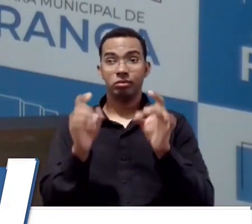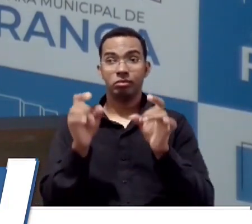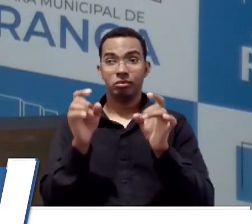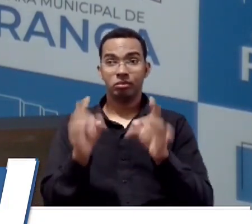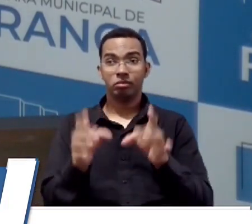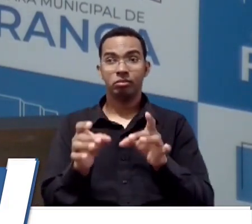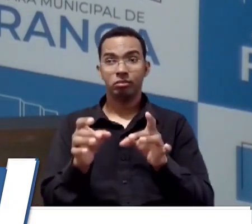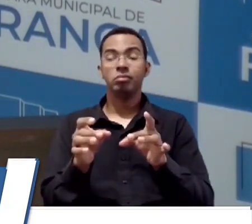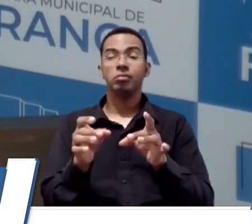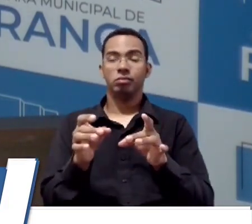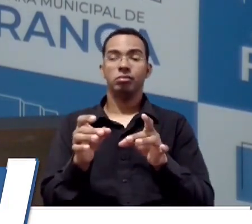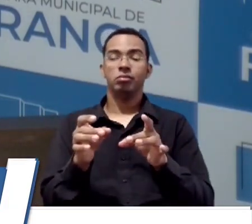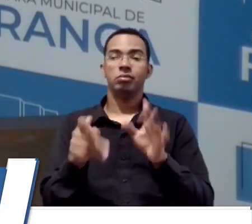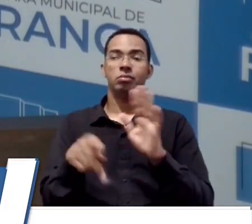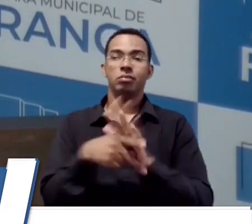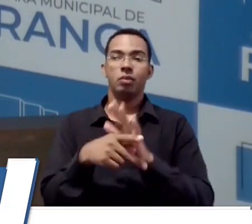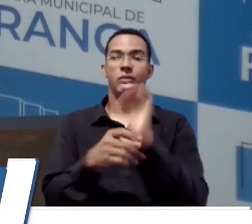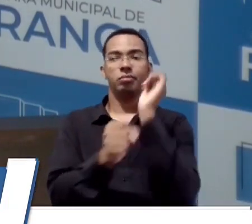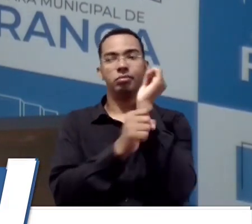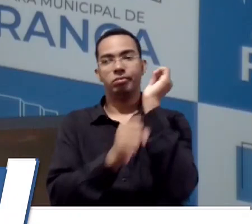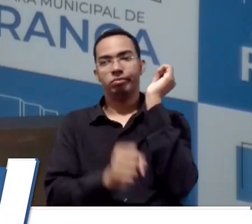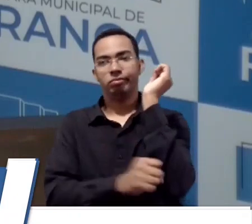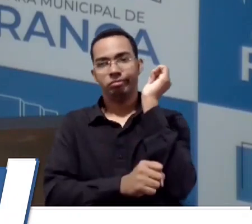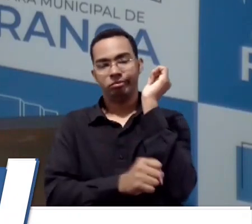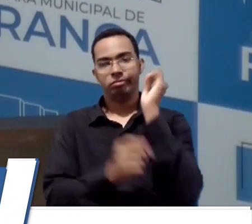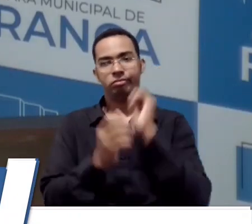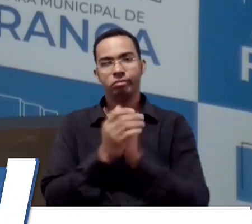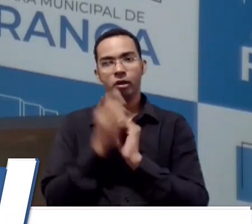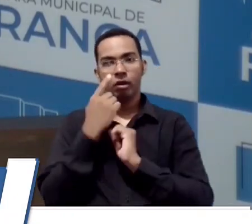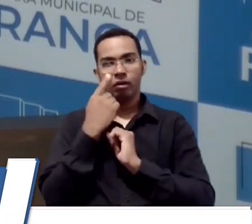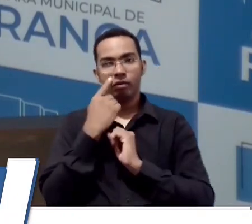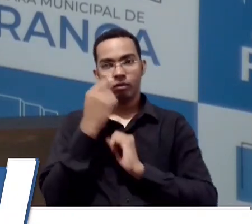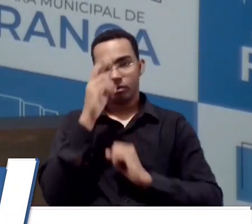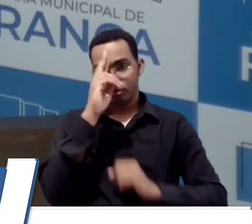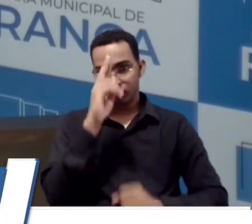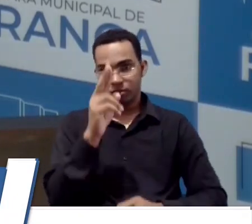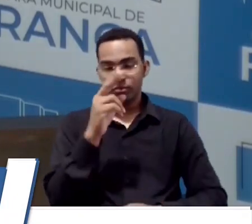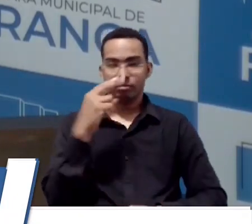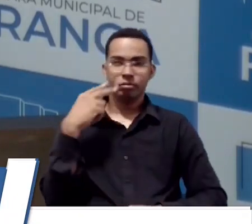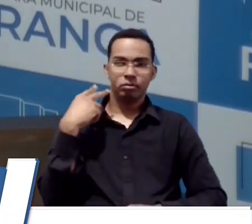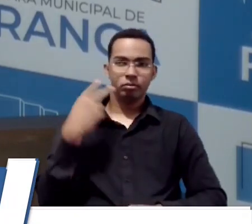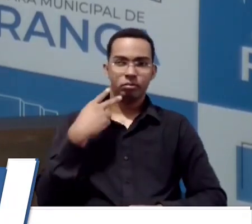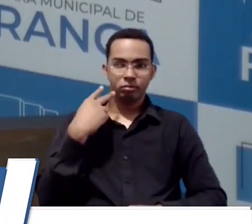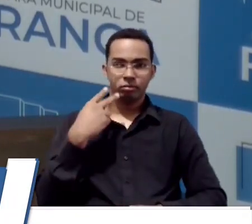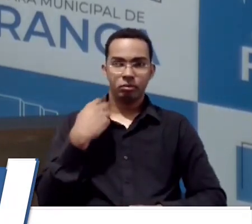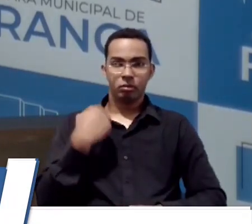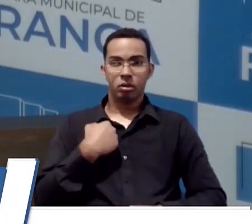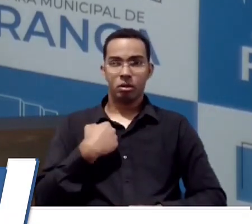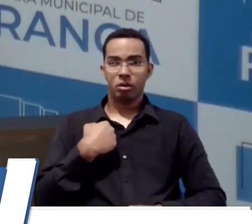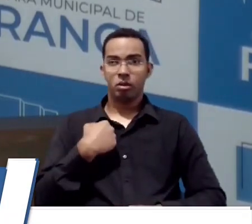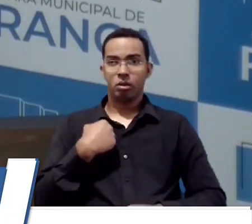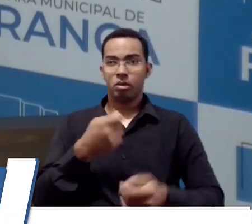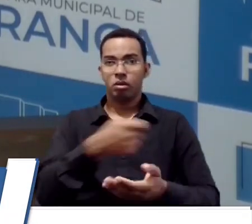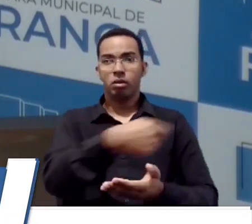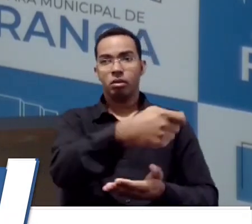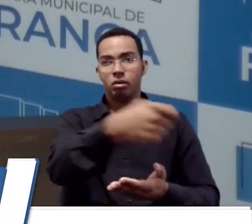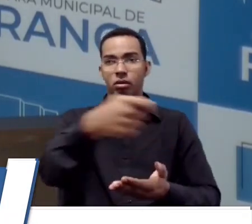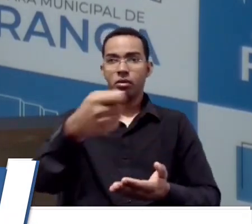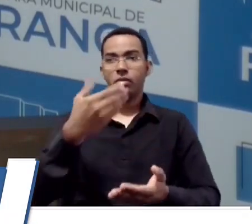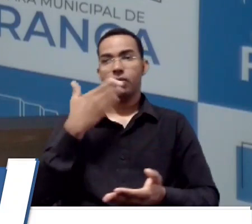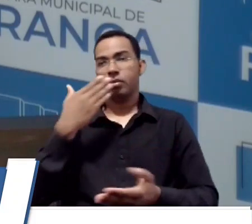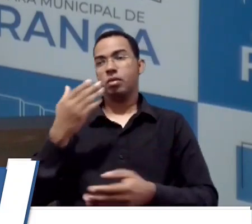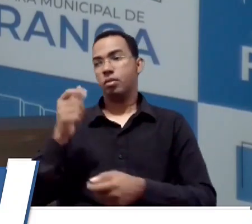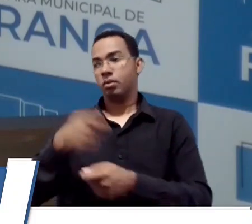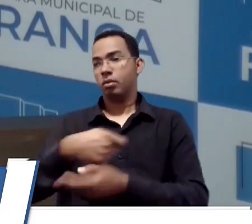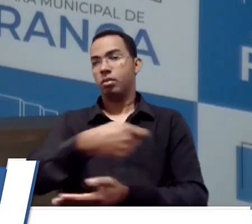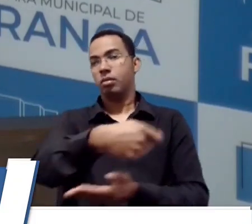desestatização da Sabesp. Veja, senhores vereadores, que eu deixei na mesa, ou pedi ao nosso pessoal para deixar